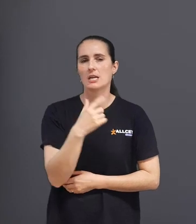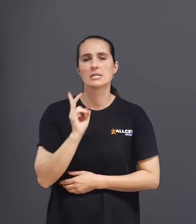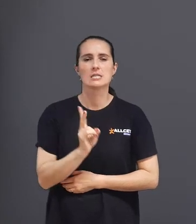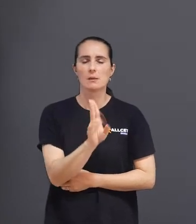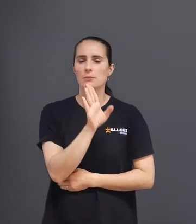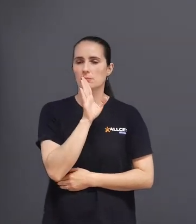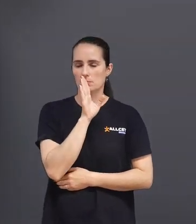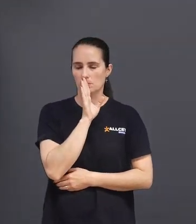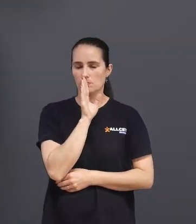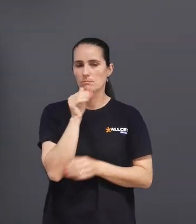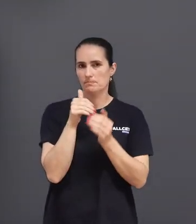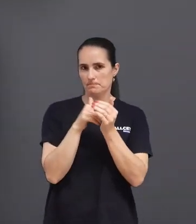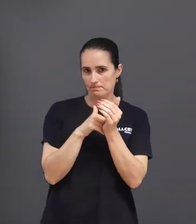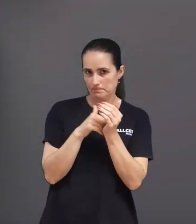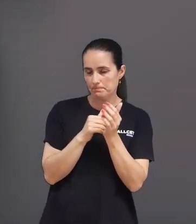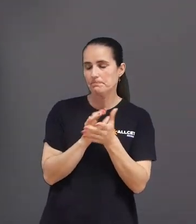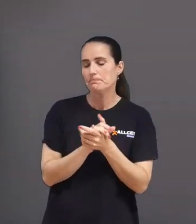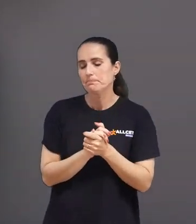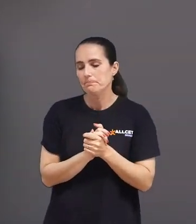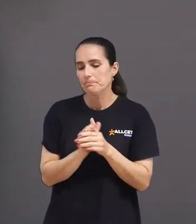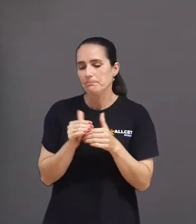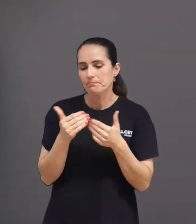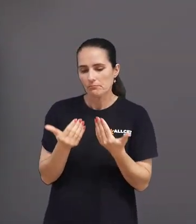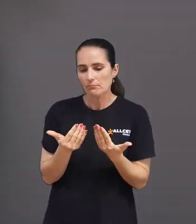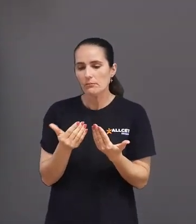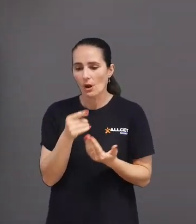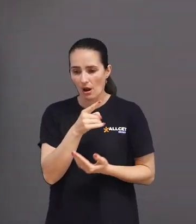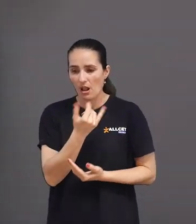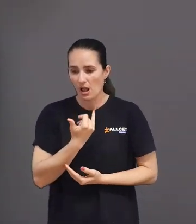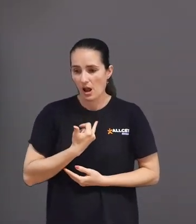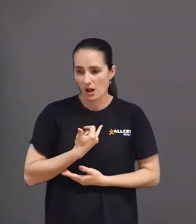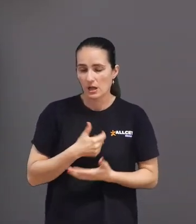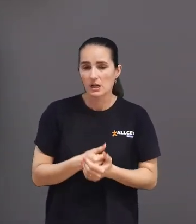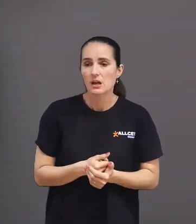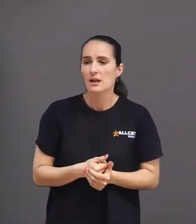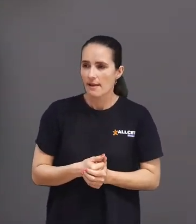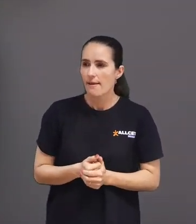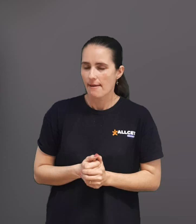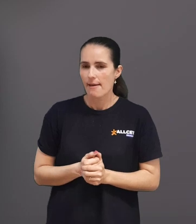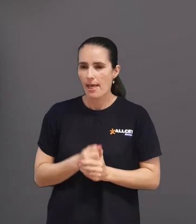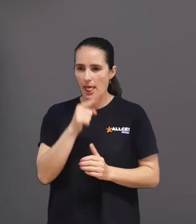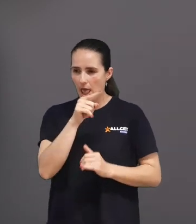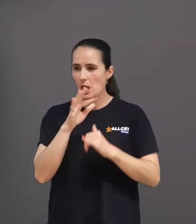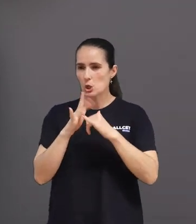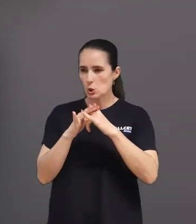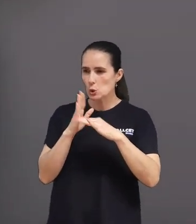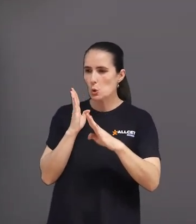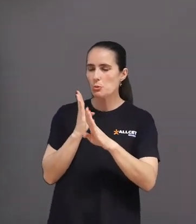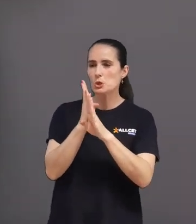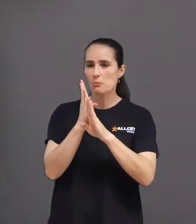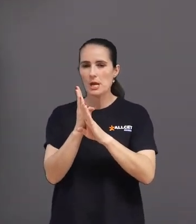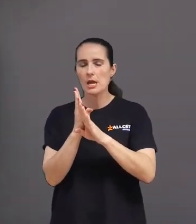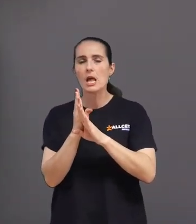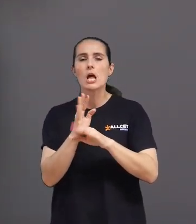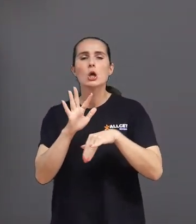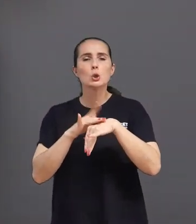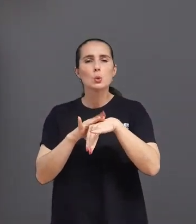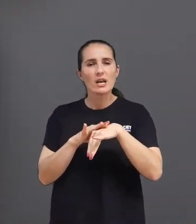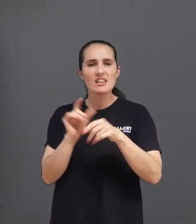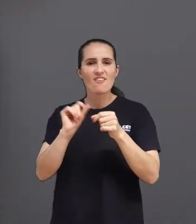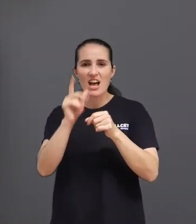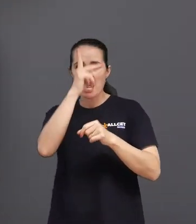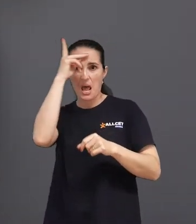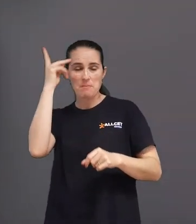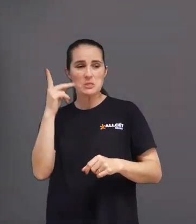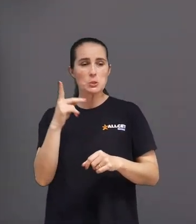Eu já trabalhei isso na minha mente, como que eu ia sair desde que eu fiz o tratamento no CAPS.